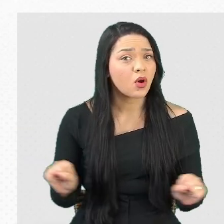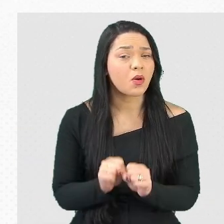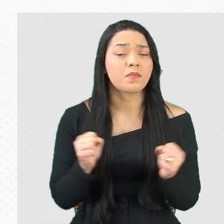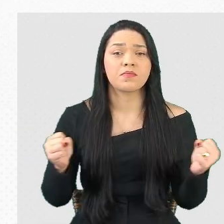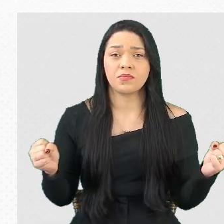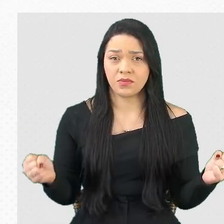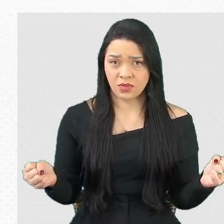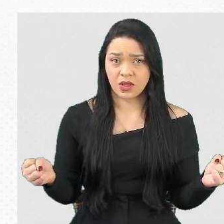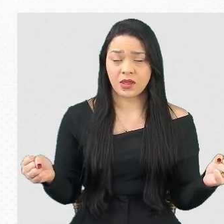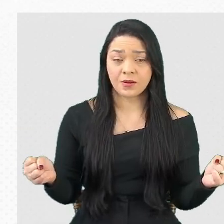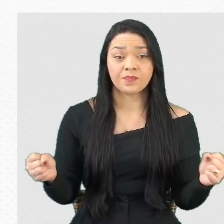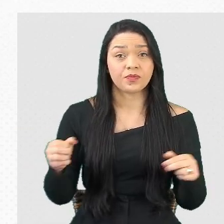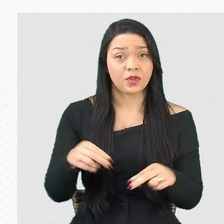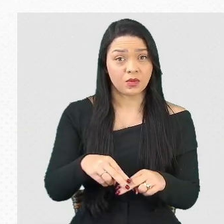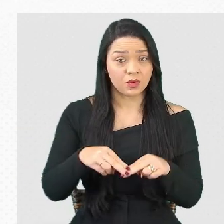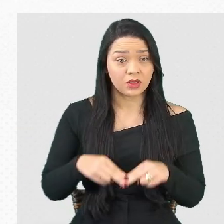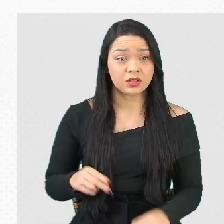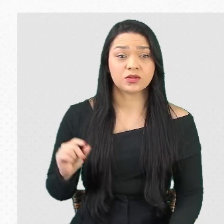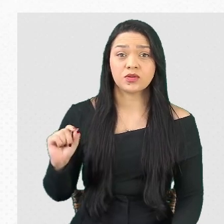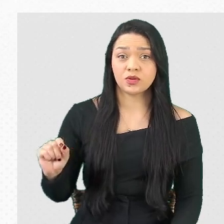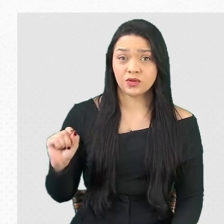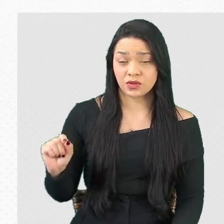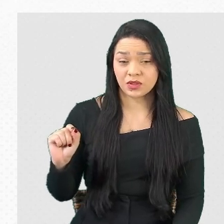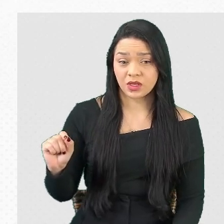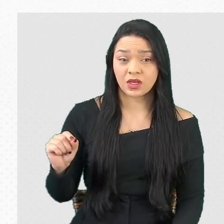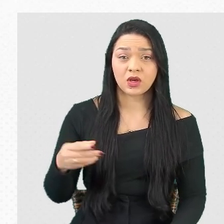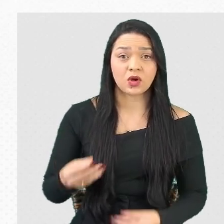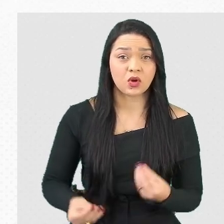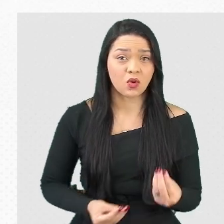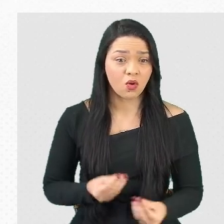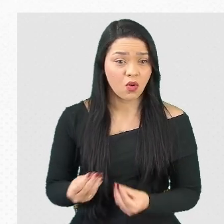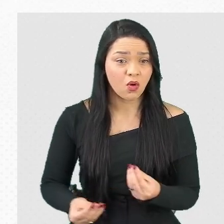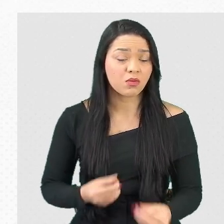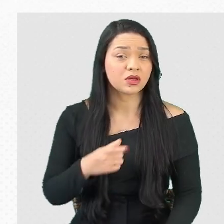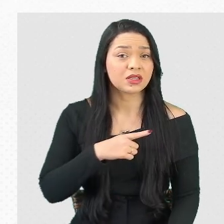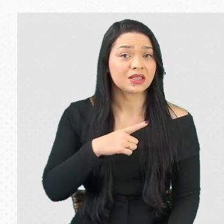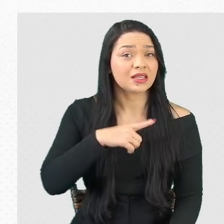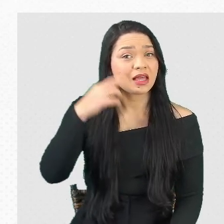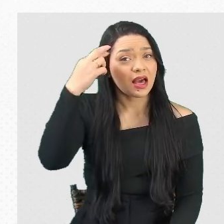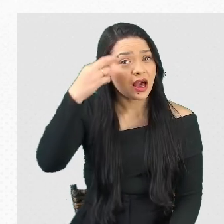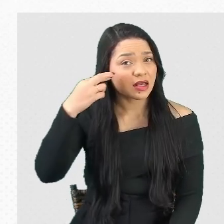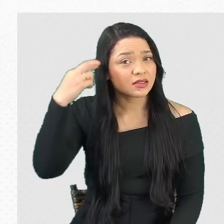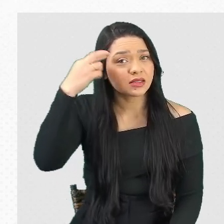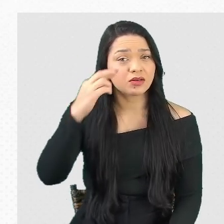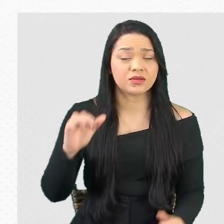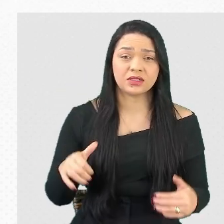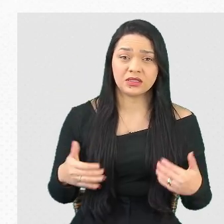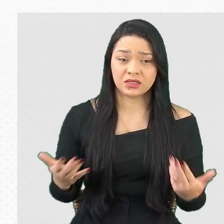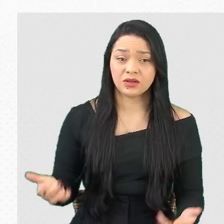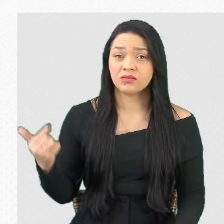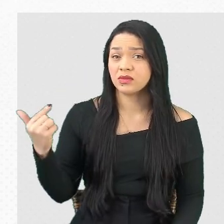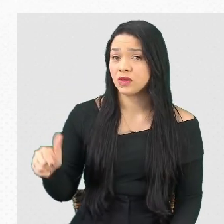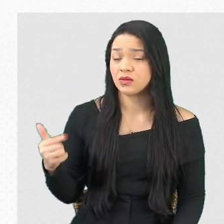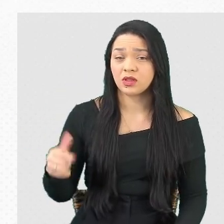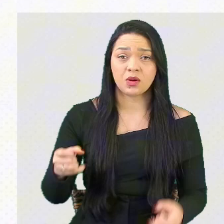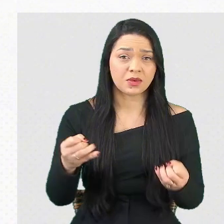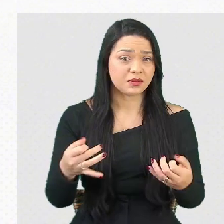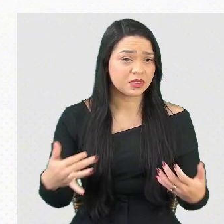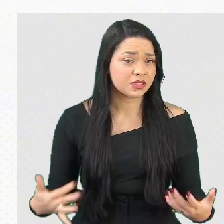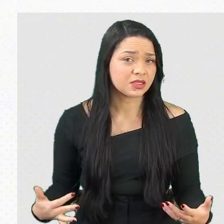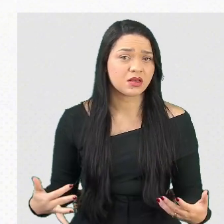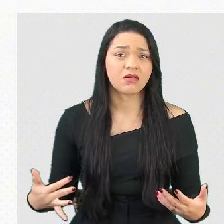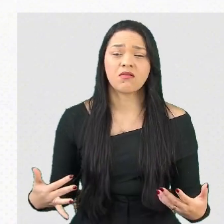isso. Por isso que eles vão se definir como portadores da razão. Então, para eles não teria uma explicação